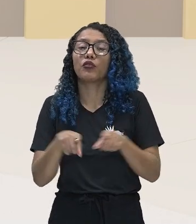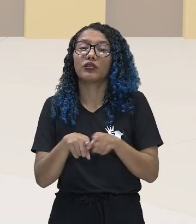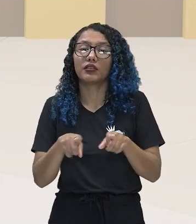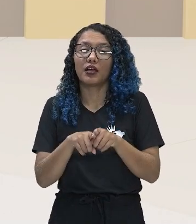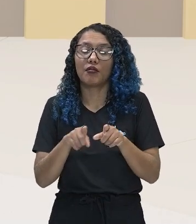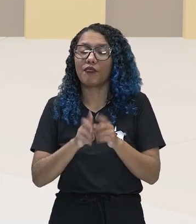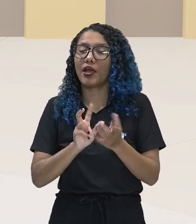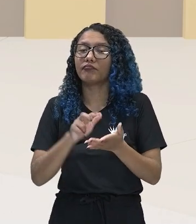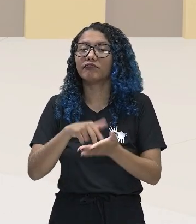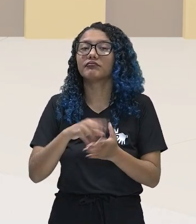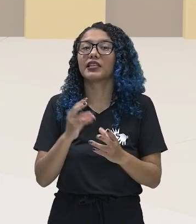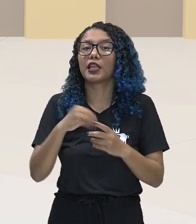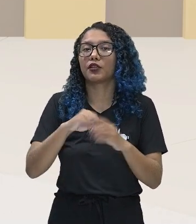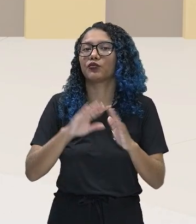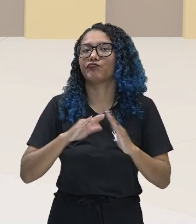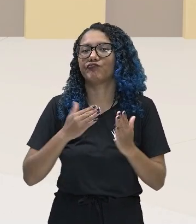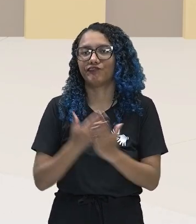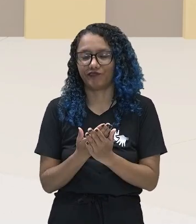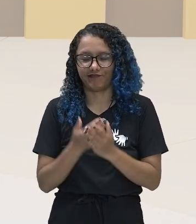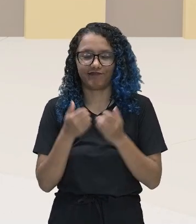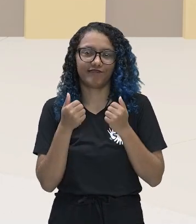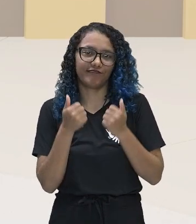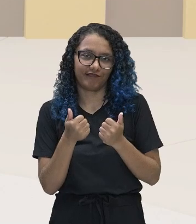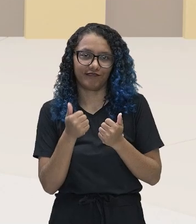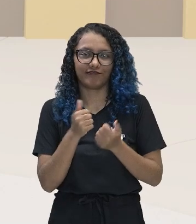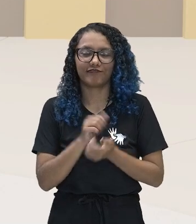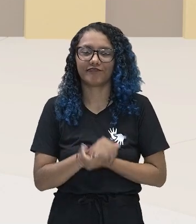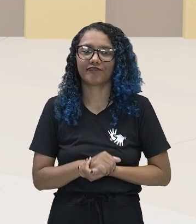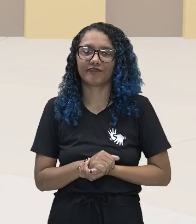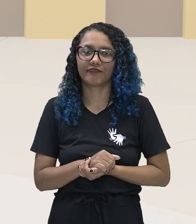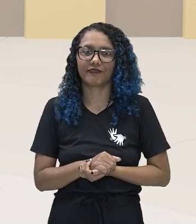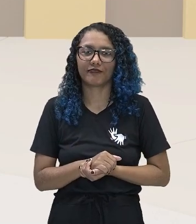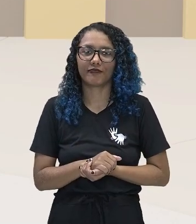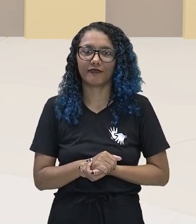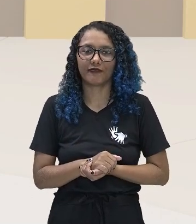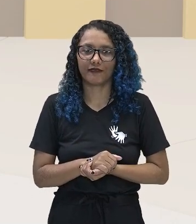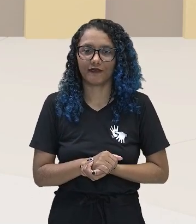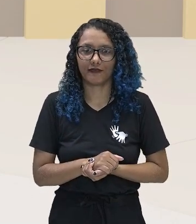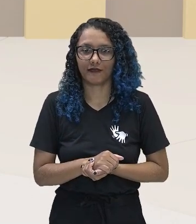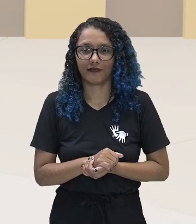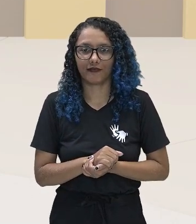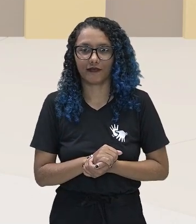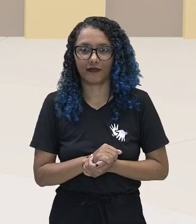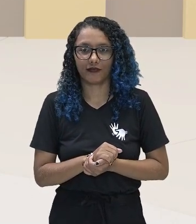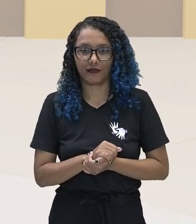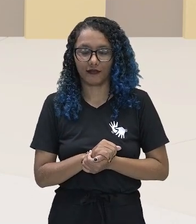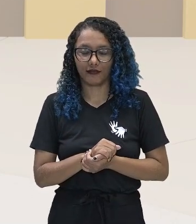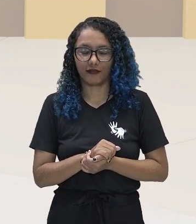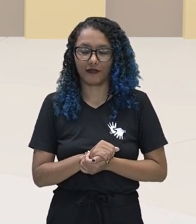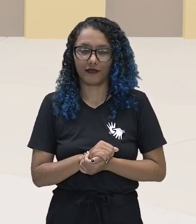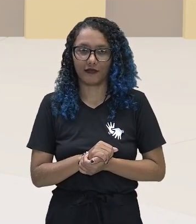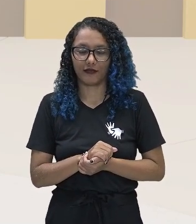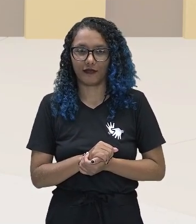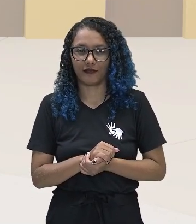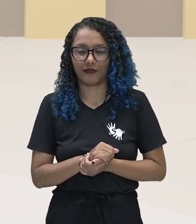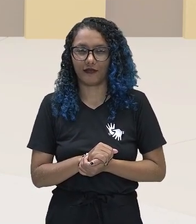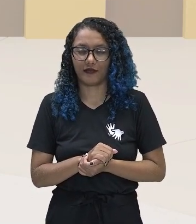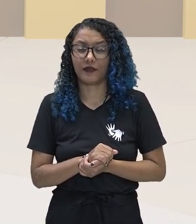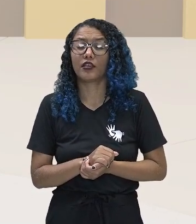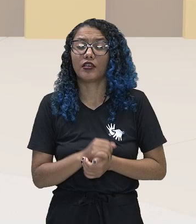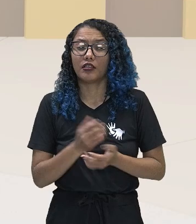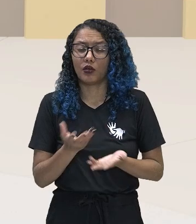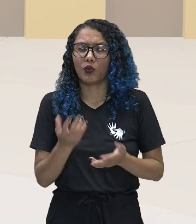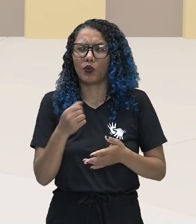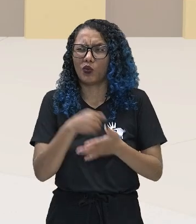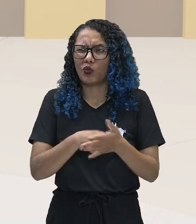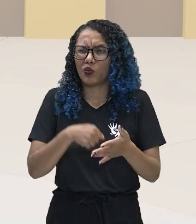na escola, tá? Trabalhar esse protagonismo estudantil. Não só, né, falando aqui das lutas